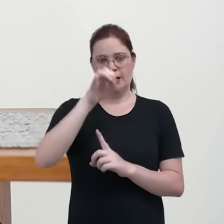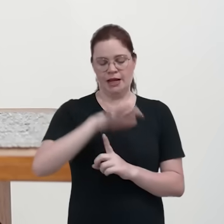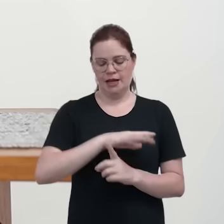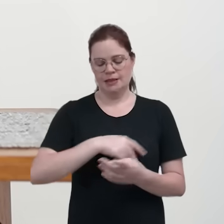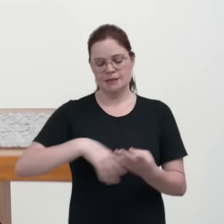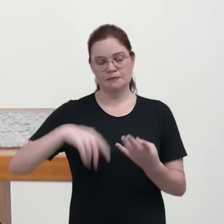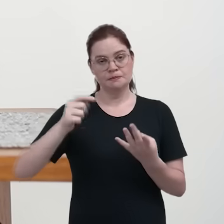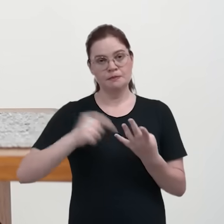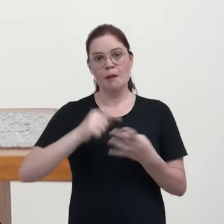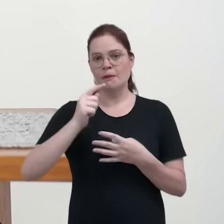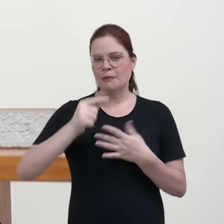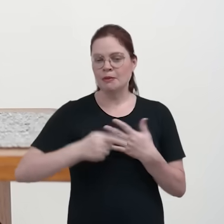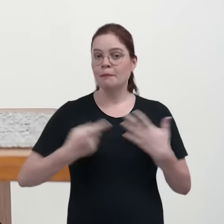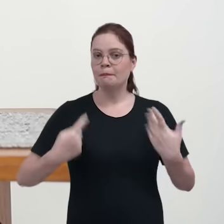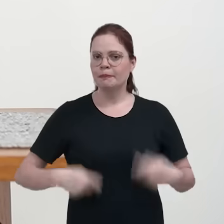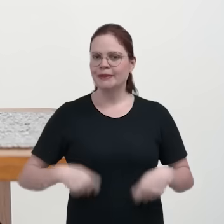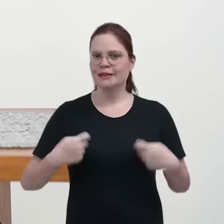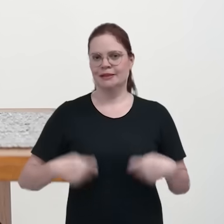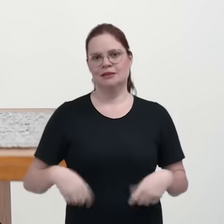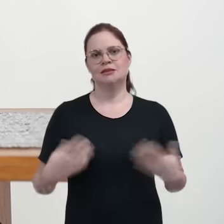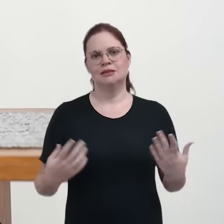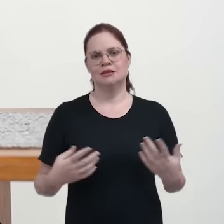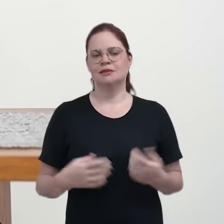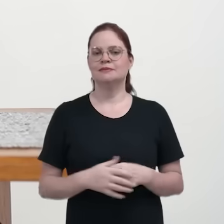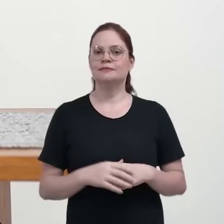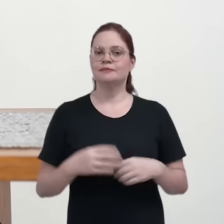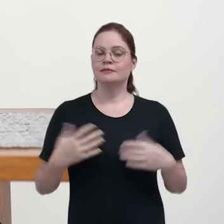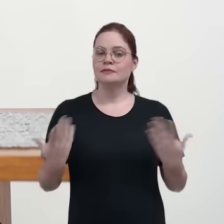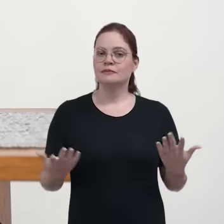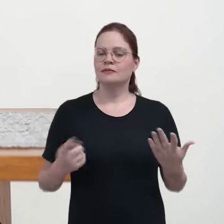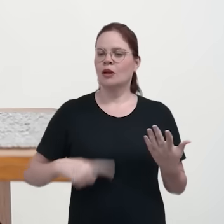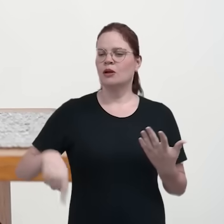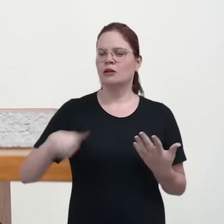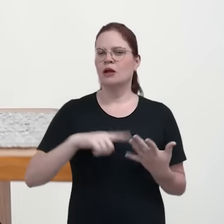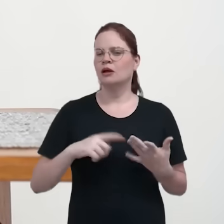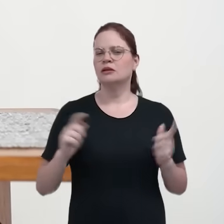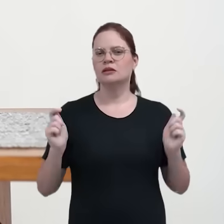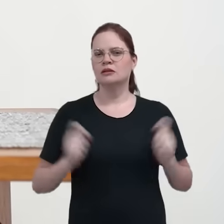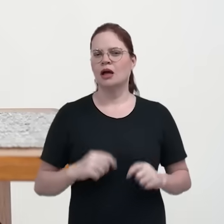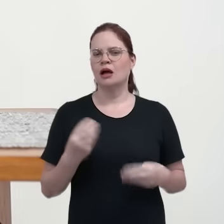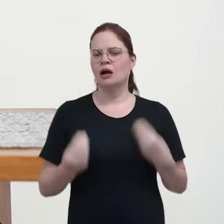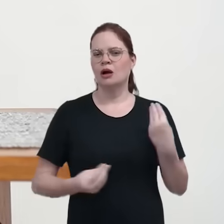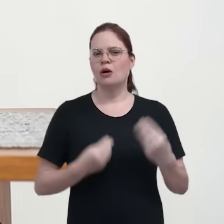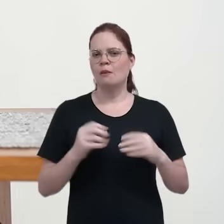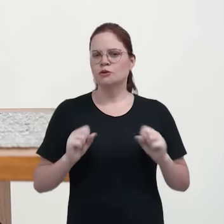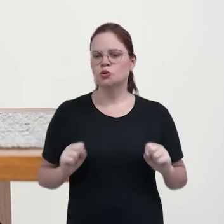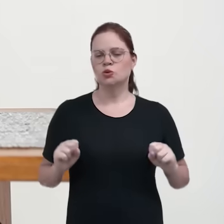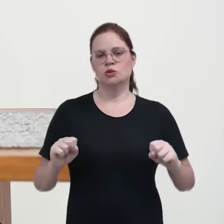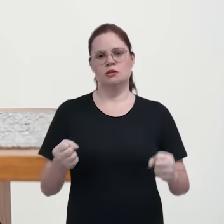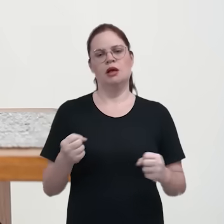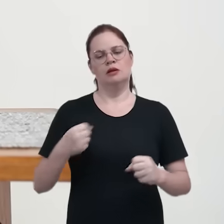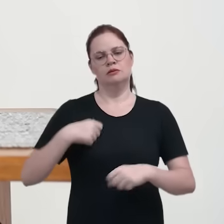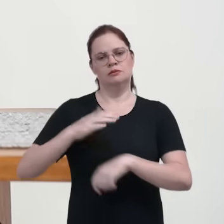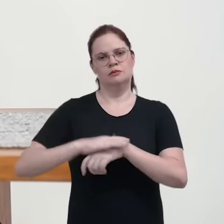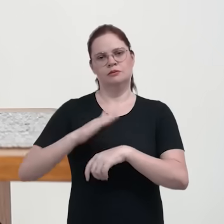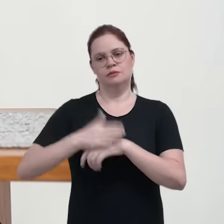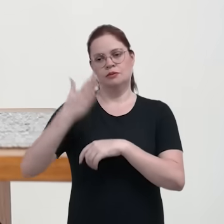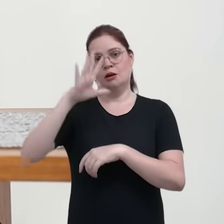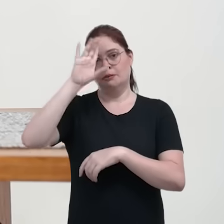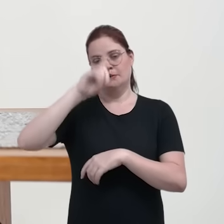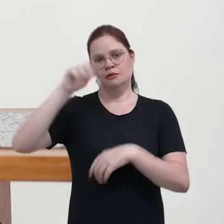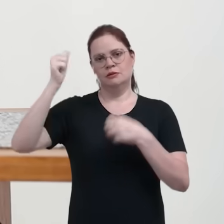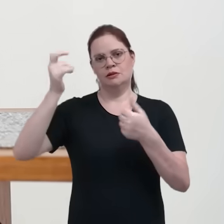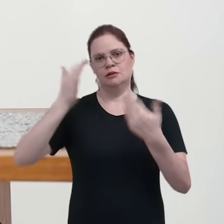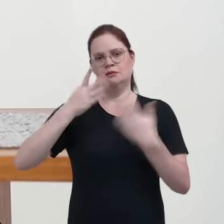Senhor, da graça. Então, é um sustento que vem de Deus